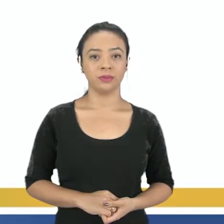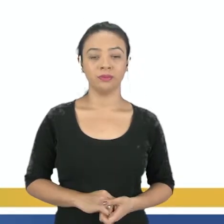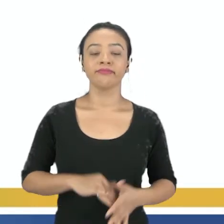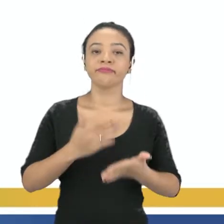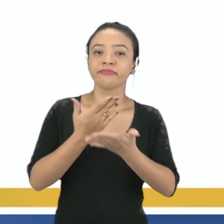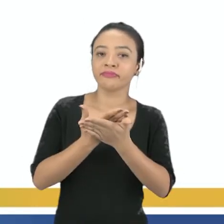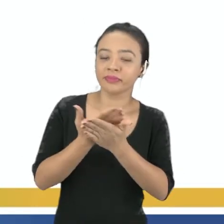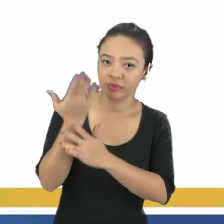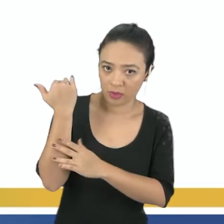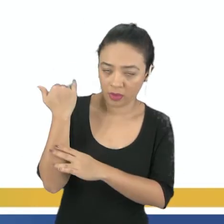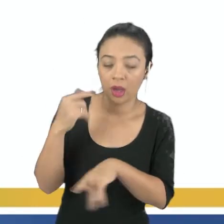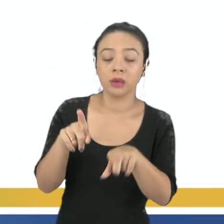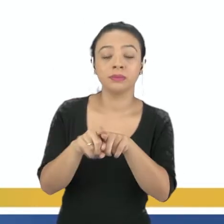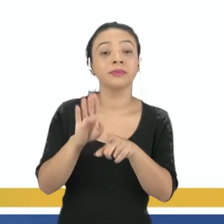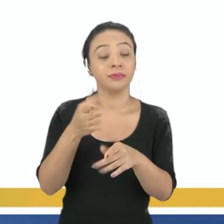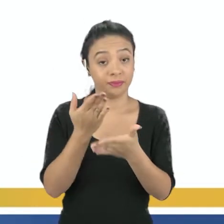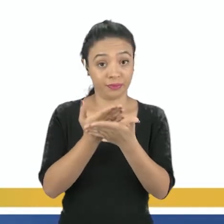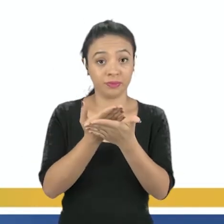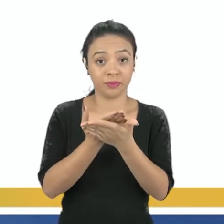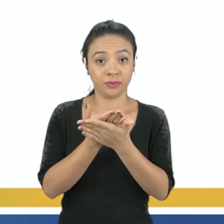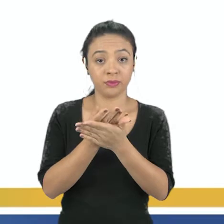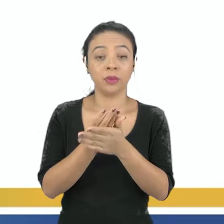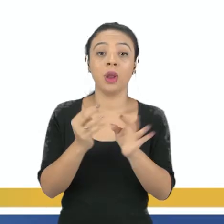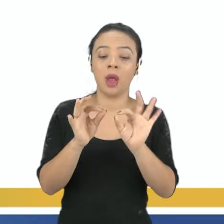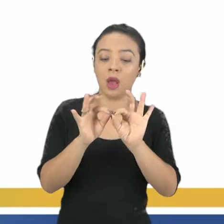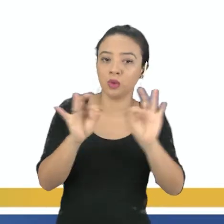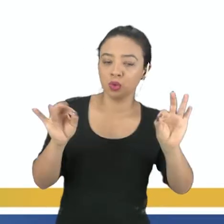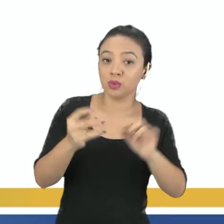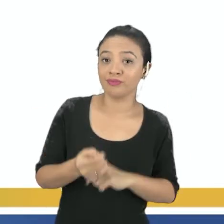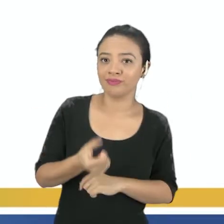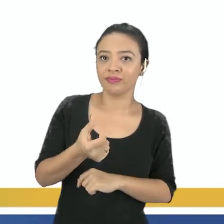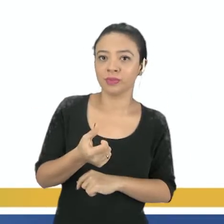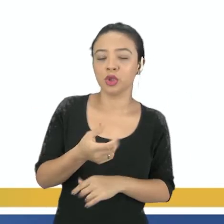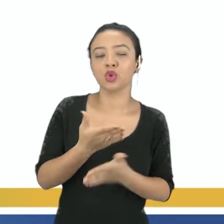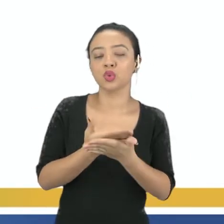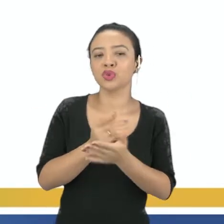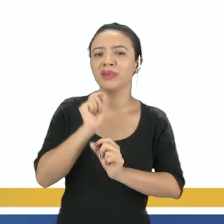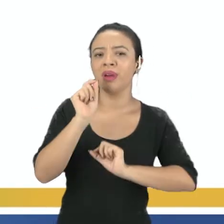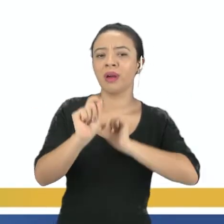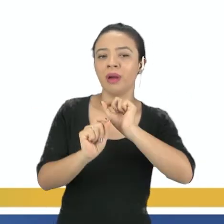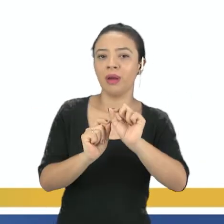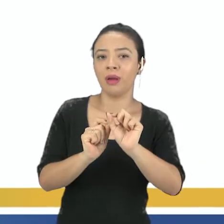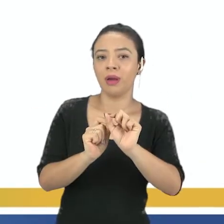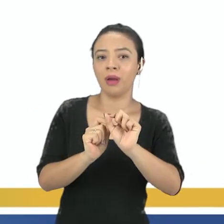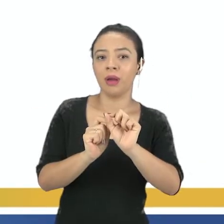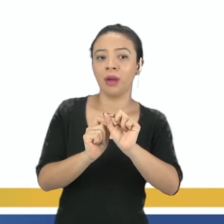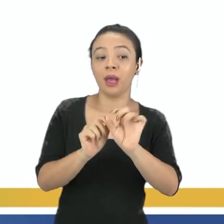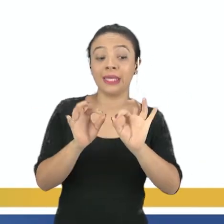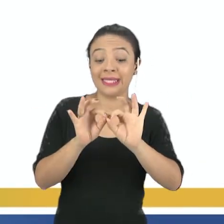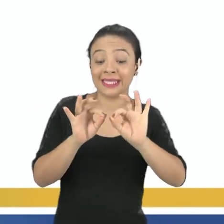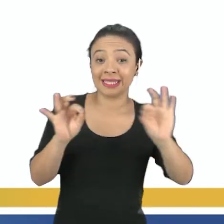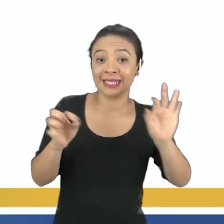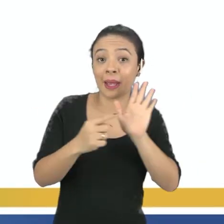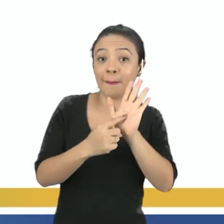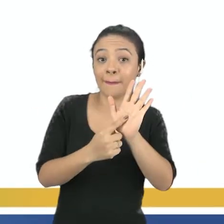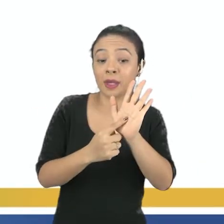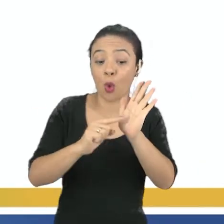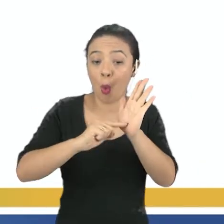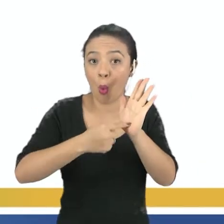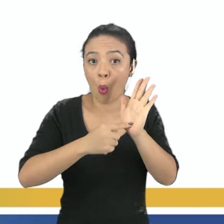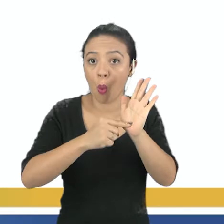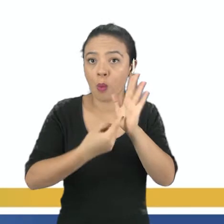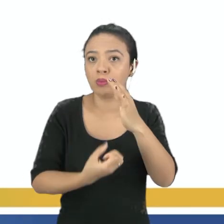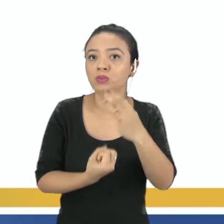Na aula passada, nós estudamos também sobre as semirretas, né? Nós vimos que as semirretas, elas são retas que apresentam um ponto de